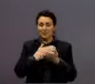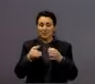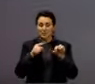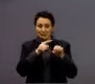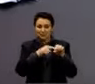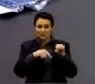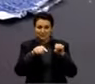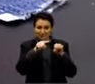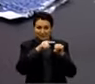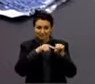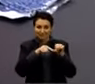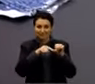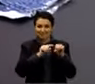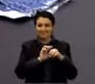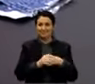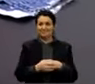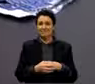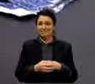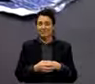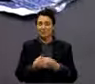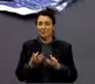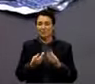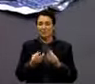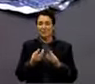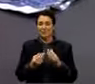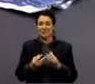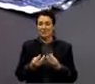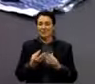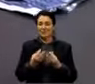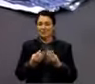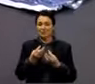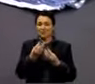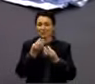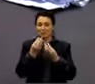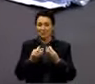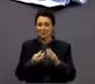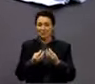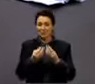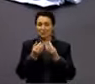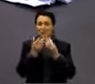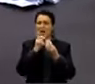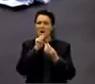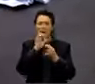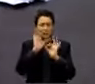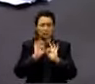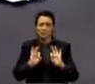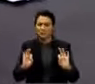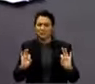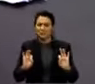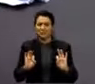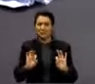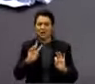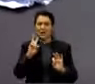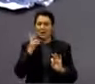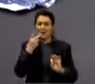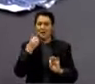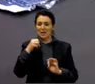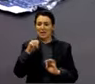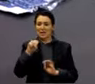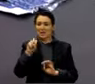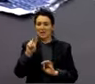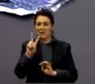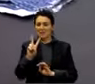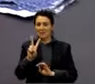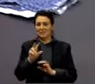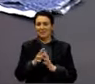por essa pastilha, então pastilha efervescente. Aqui é água comum, tá? H2O, água, tá, gente? Então,